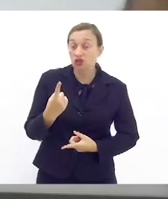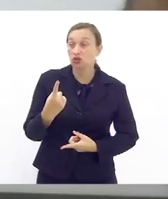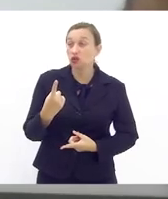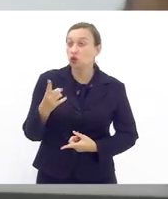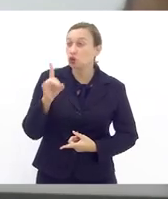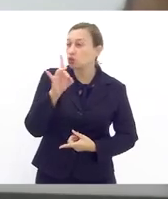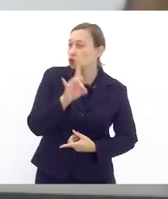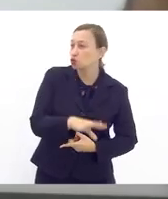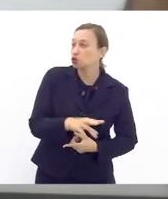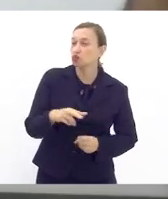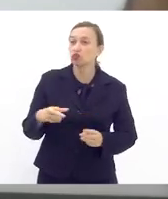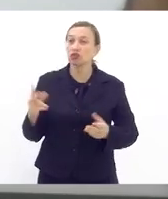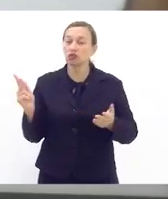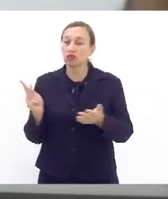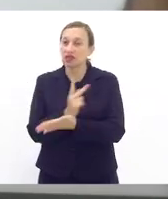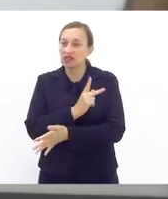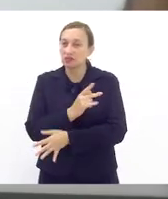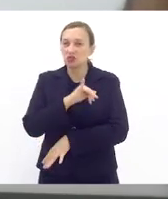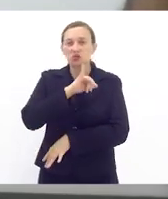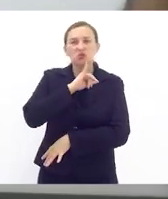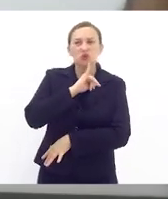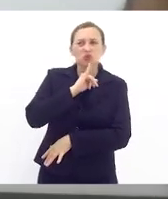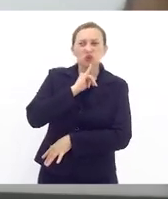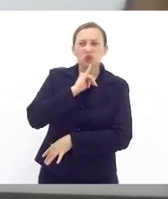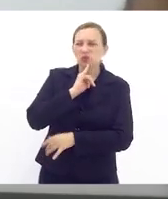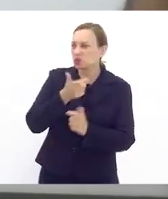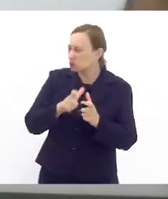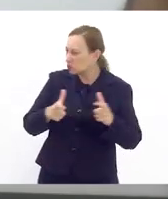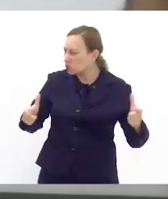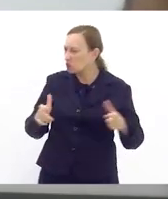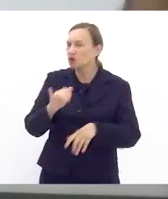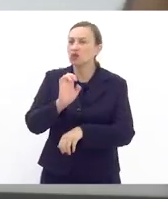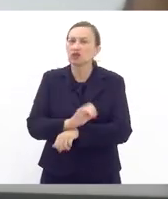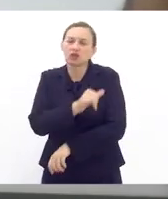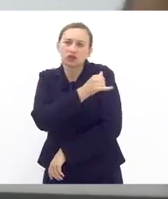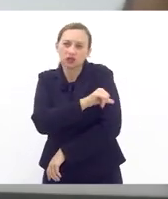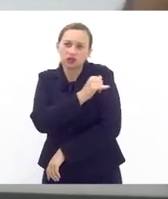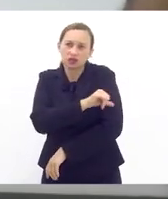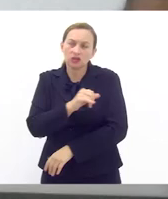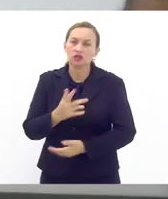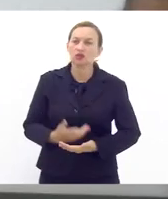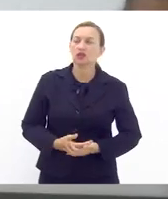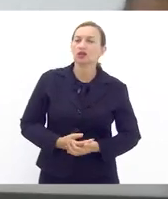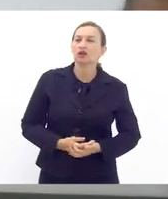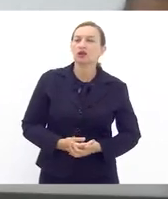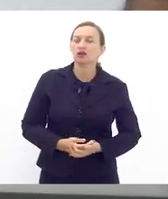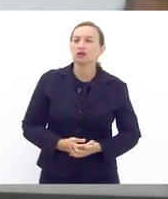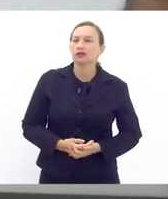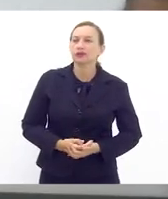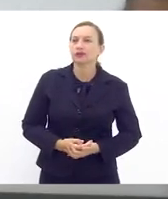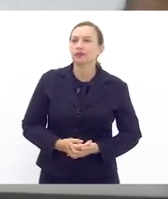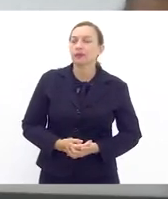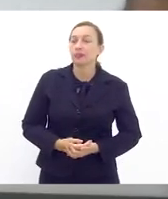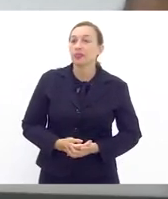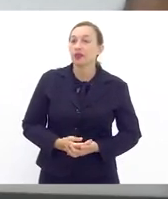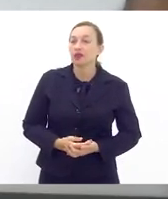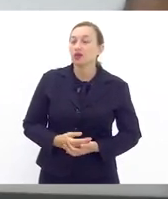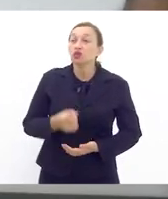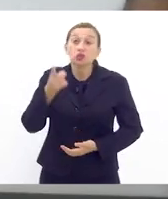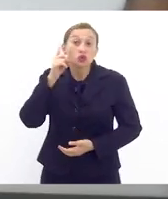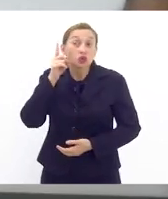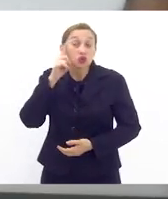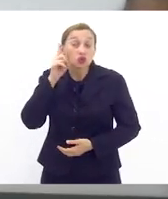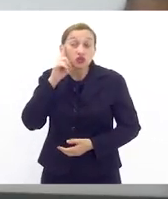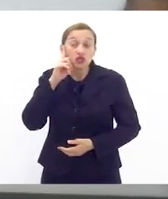esses últimos casos infelizmente que tem selastrado inclusive no nosso estado se existe um acontecimentos e a gente que corre escola todo dia